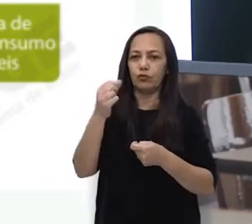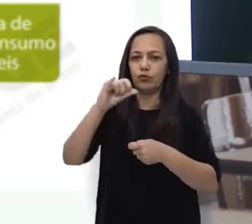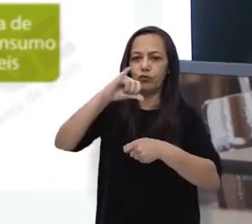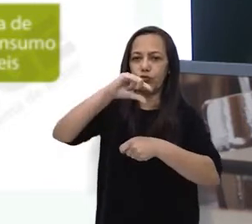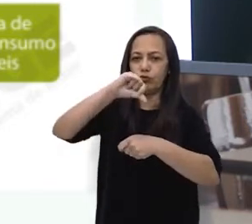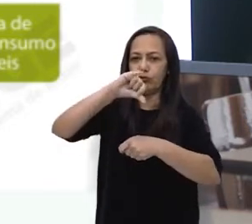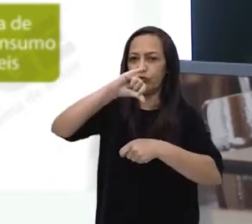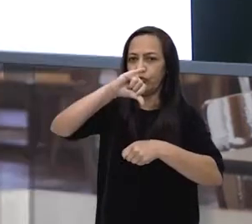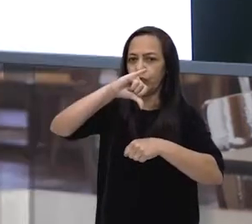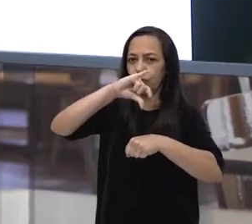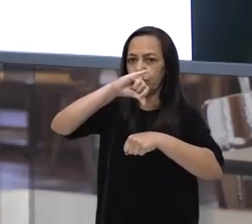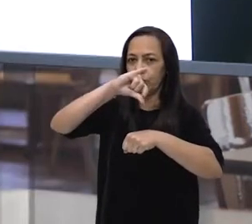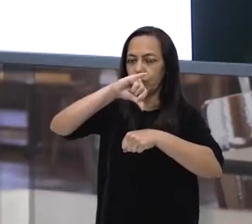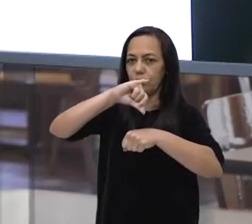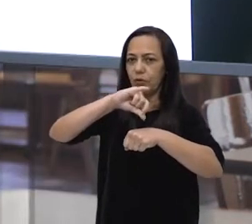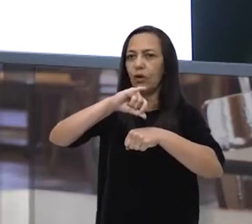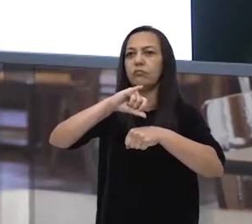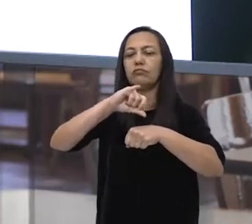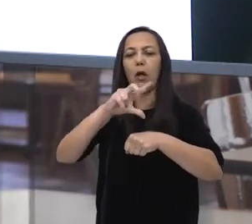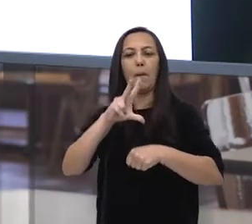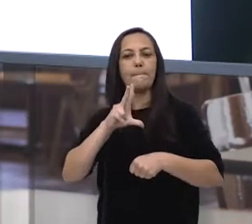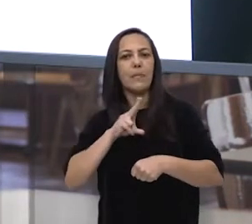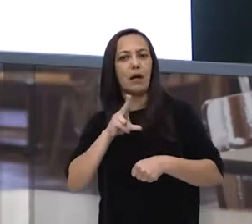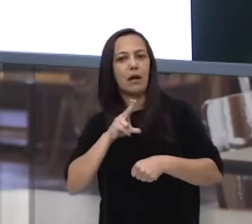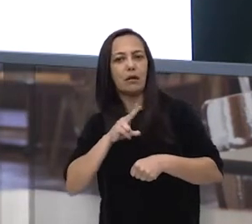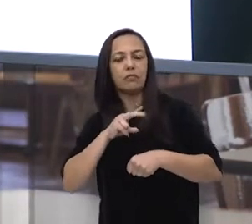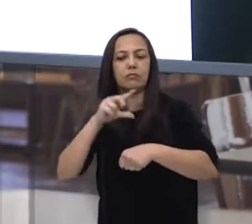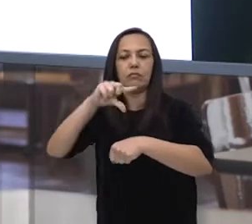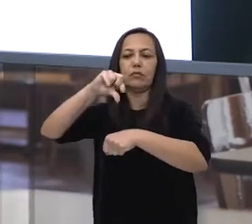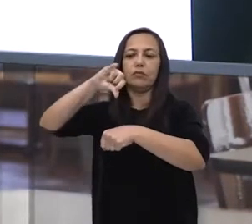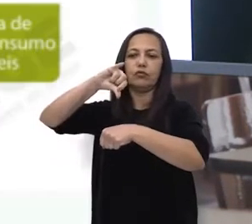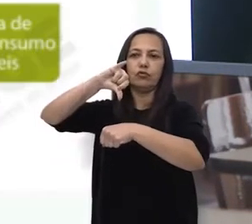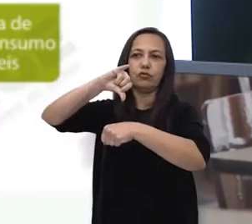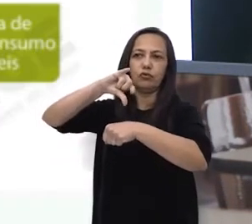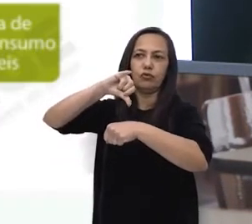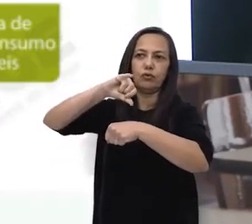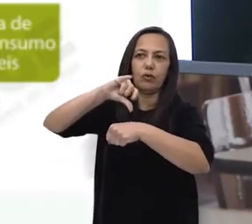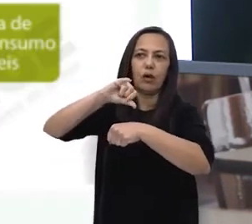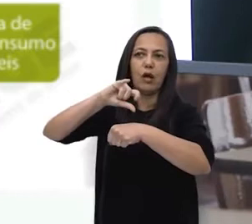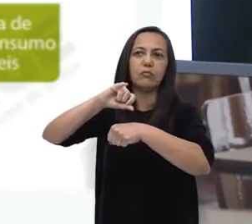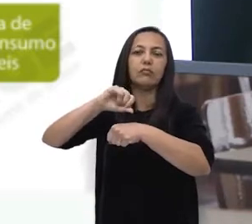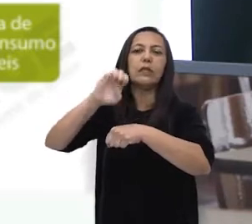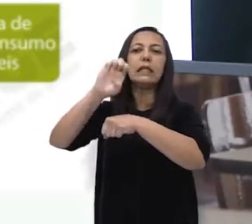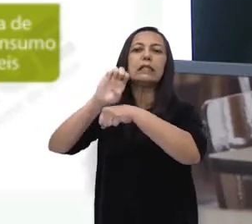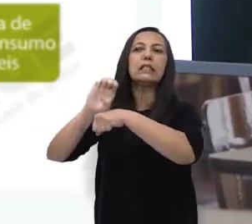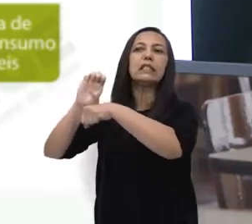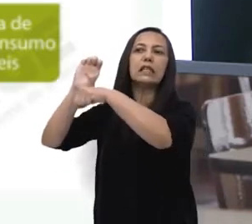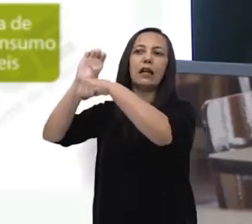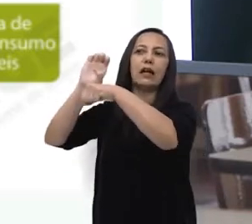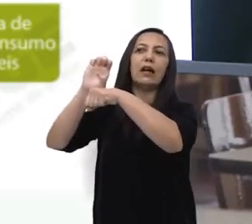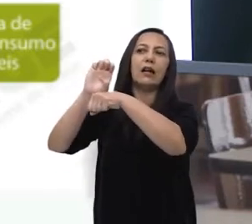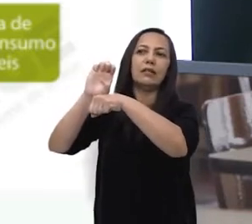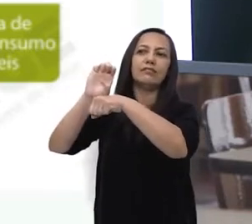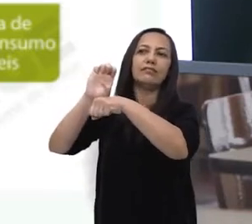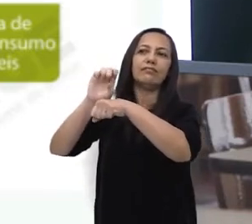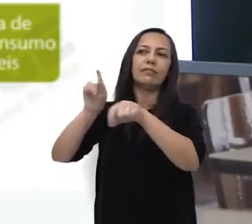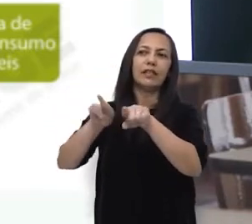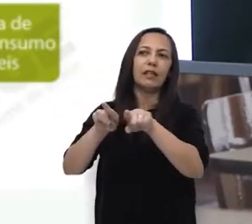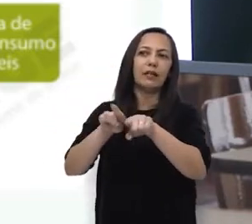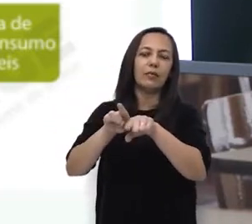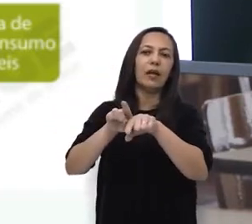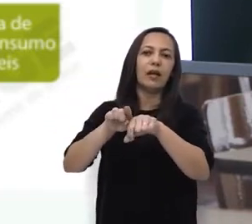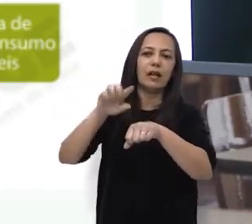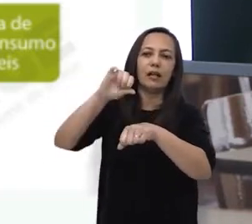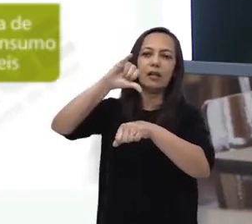capital estrangeiro. Capital nacional privado, indústrias de bem de consumo, capital estatal de base, infraestrutura, e